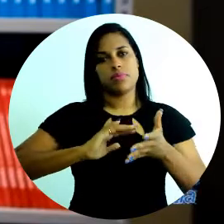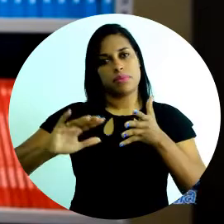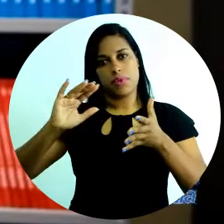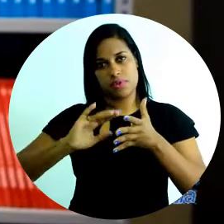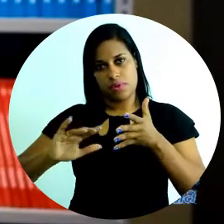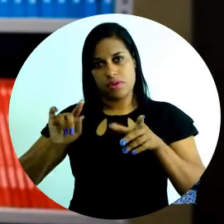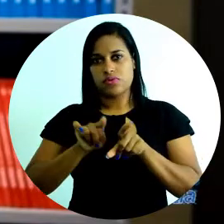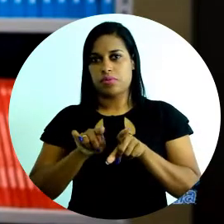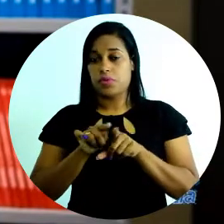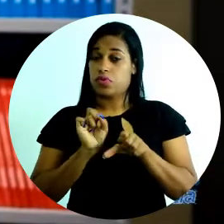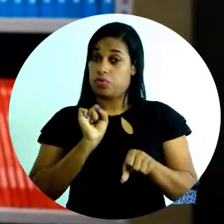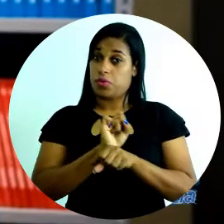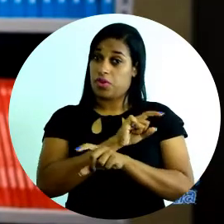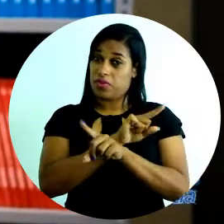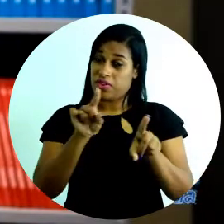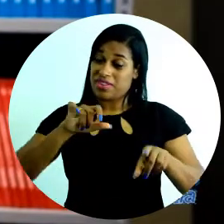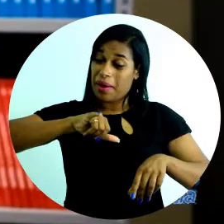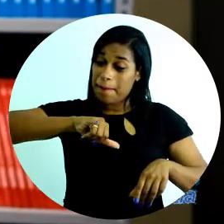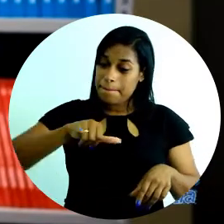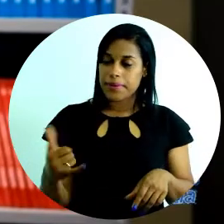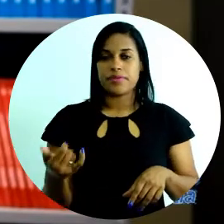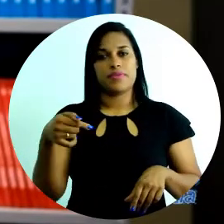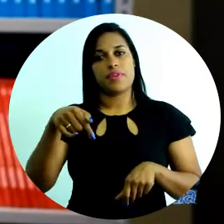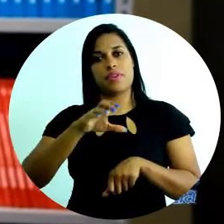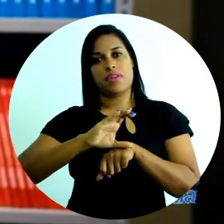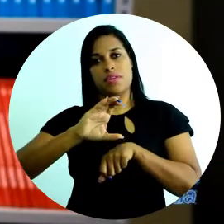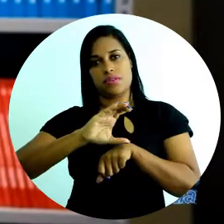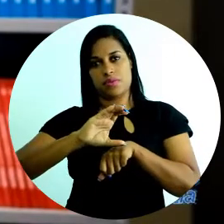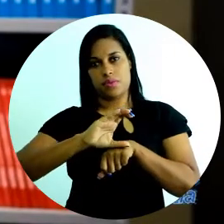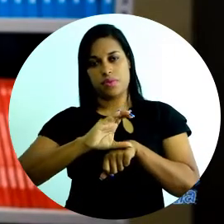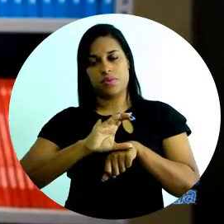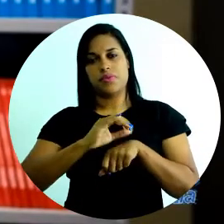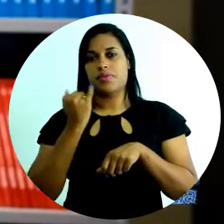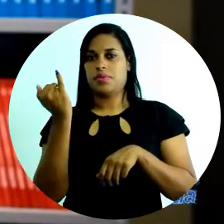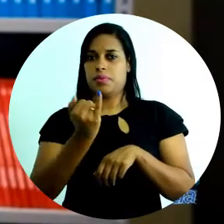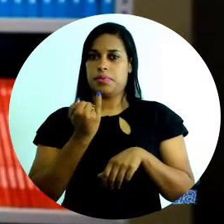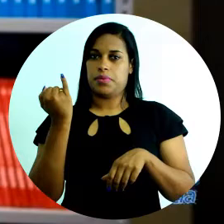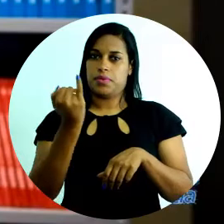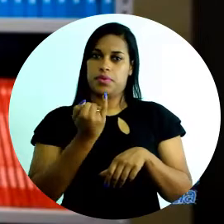debate, nas mensagens, e espero que vocês possam realmente aproveitar esse curso,